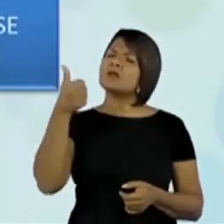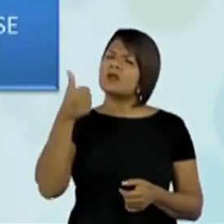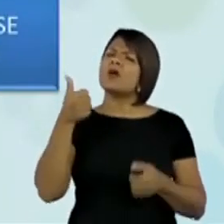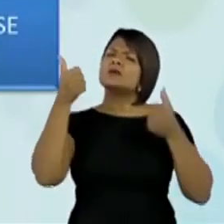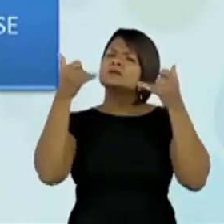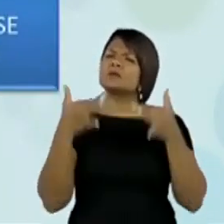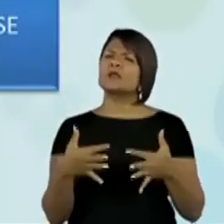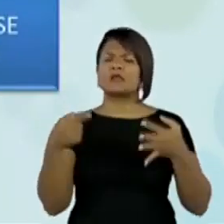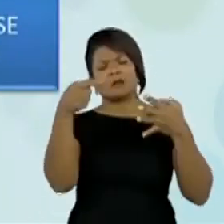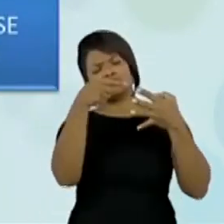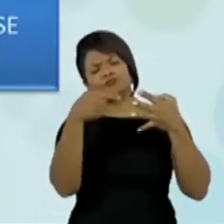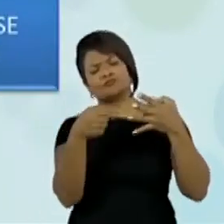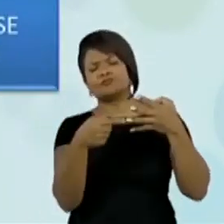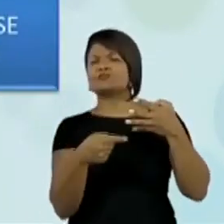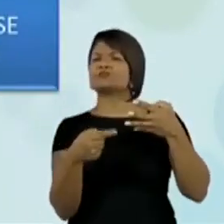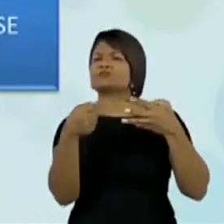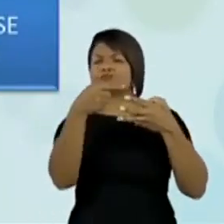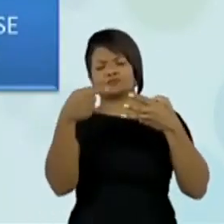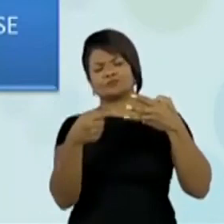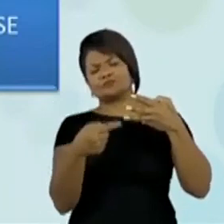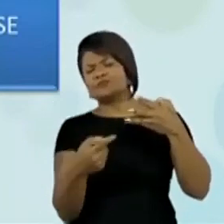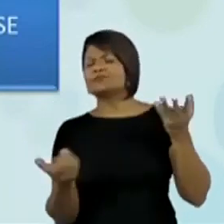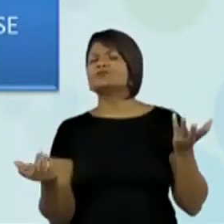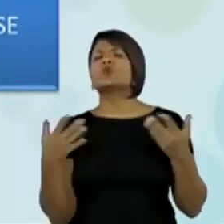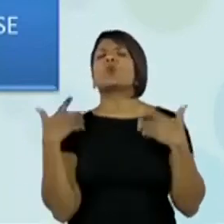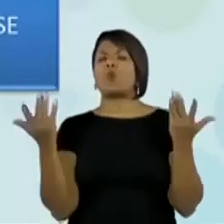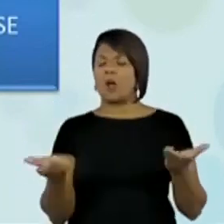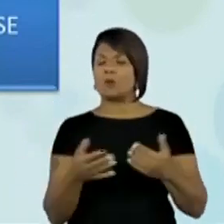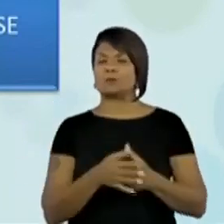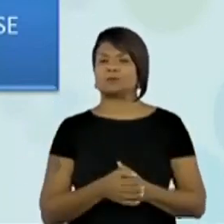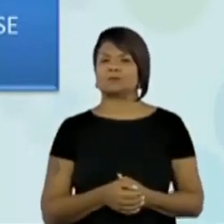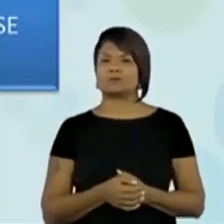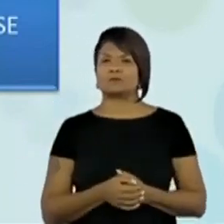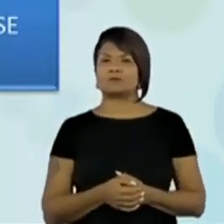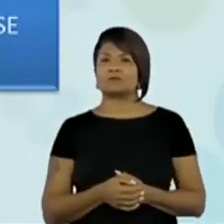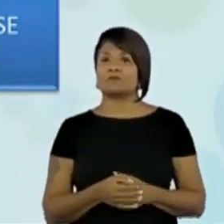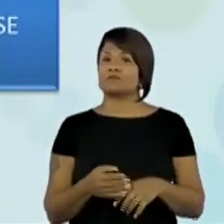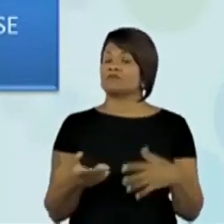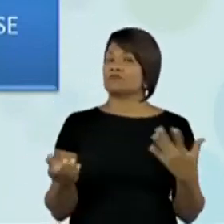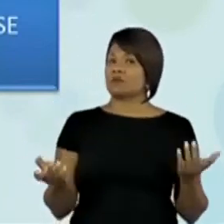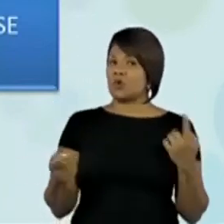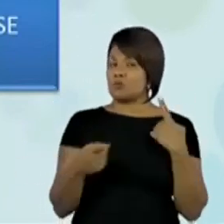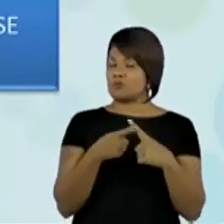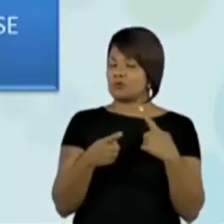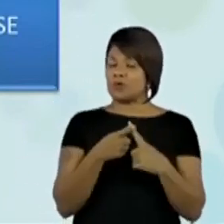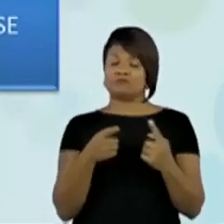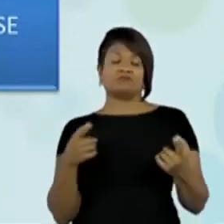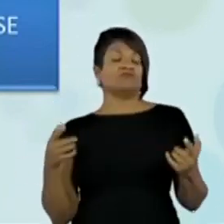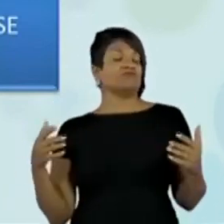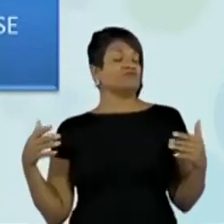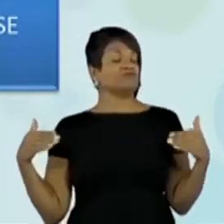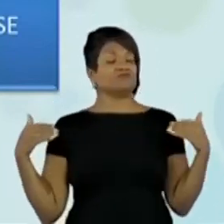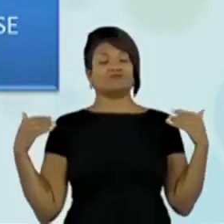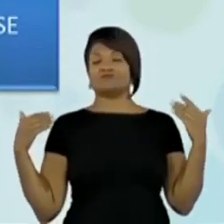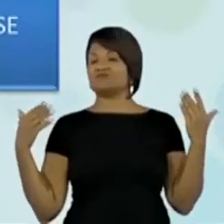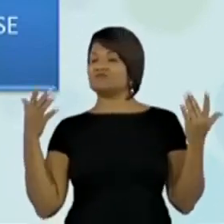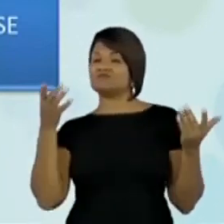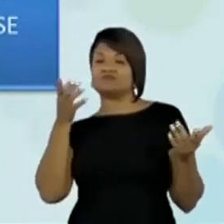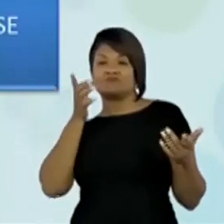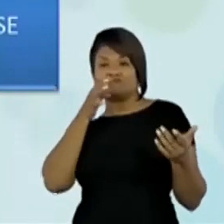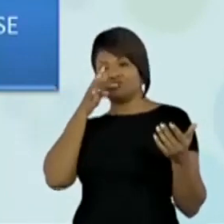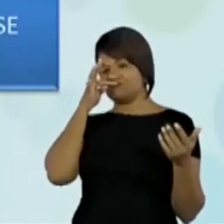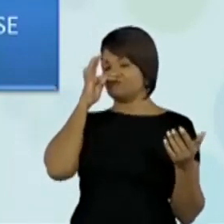explica o sentido da expressão destacada? Por que está você com esse ar toda cheia de si,